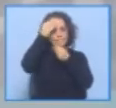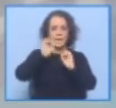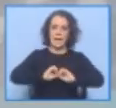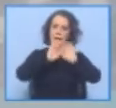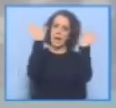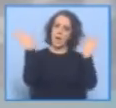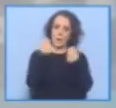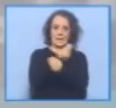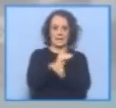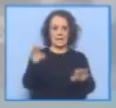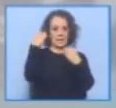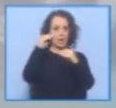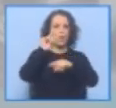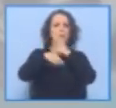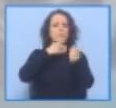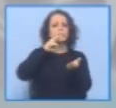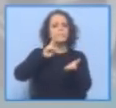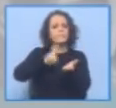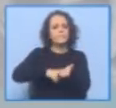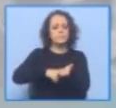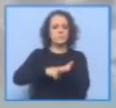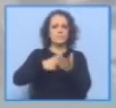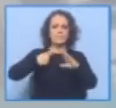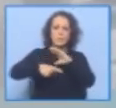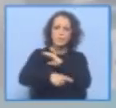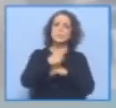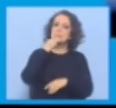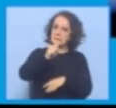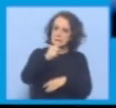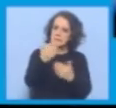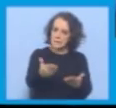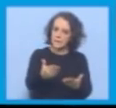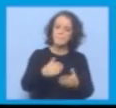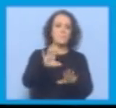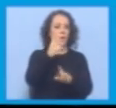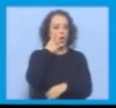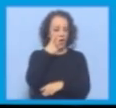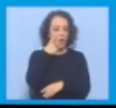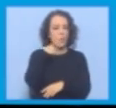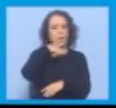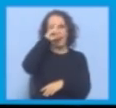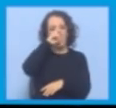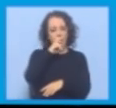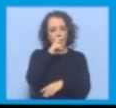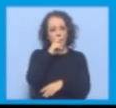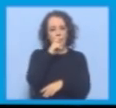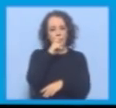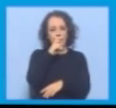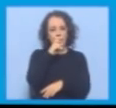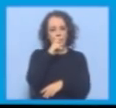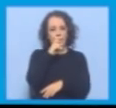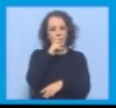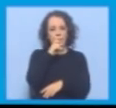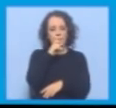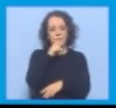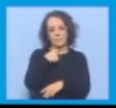não é? Às crianças, depois realidades mais profundas. Mais profundas. Mas, olha, eu me lembro de